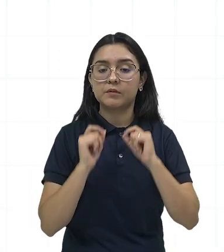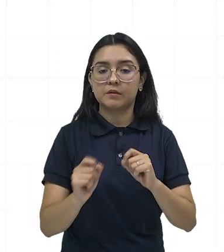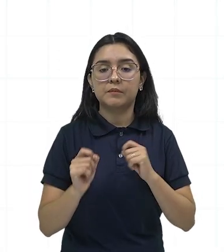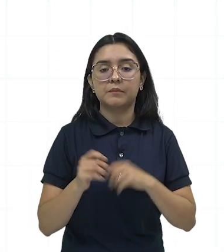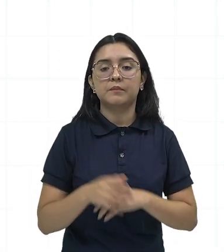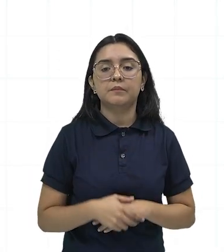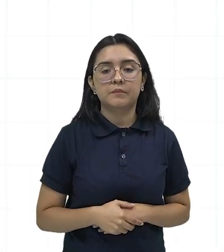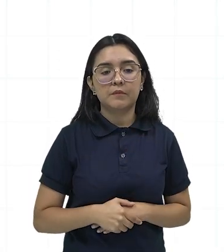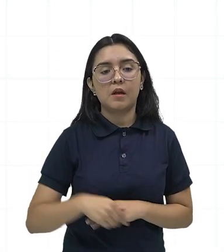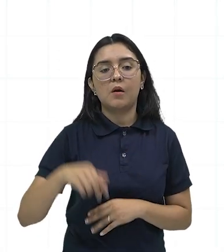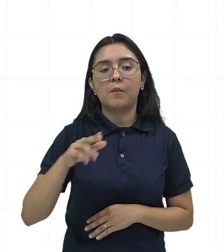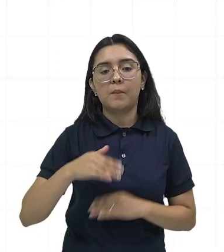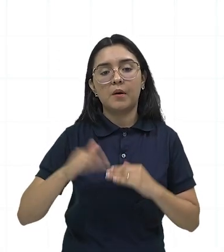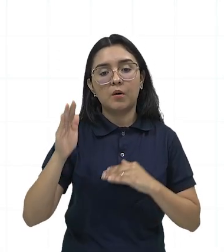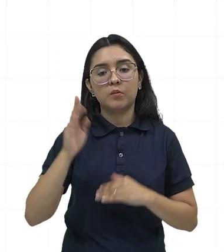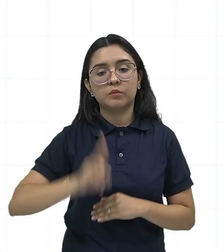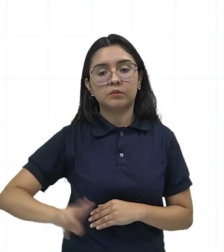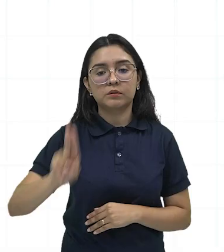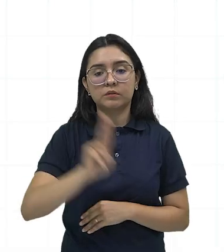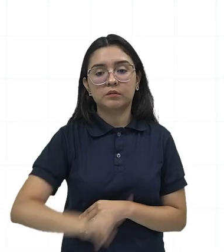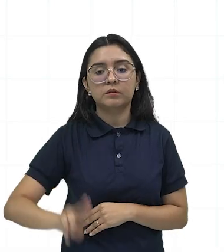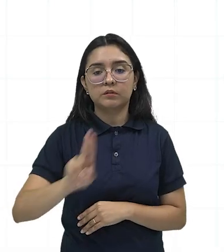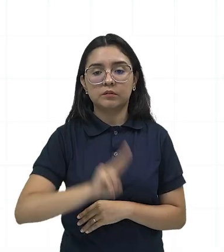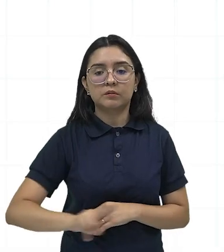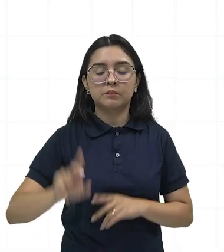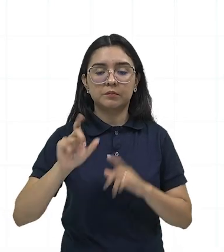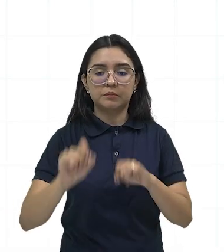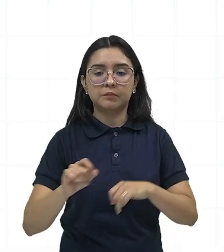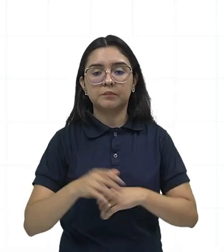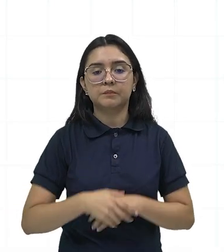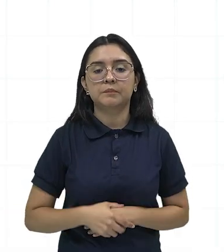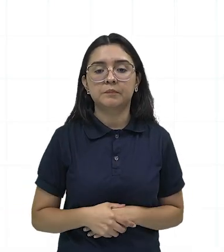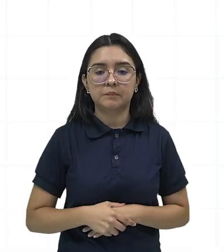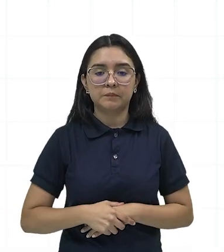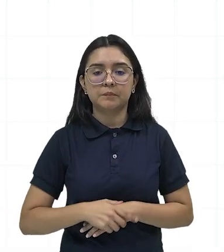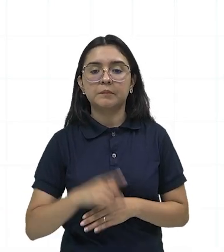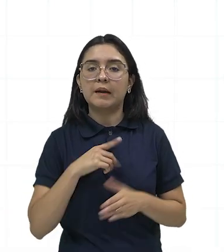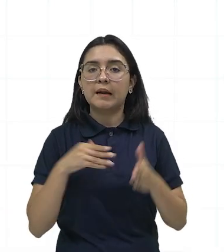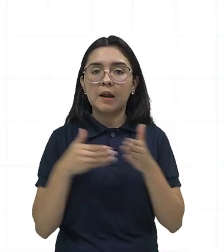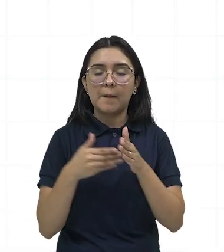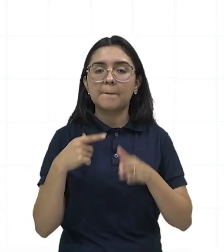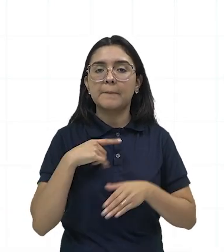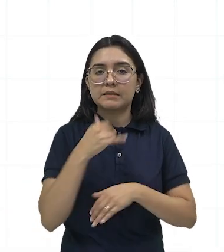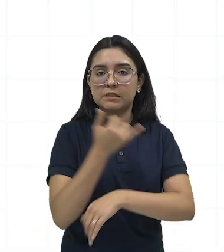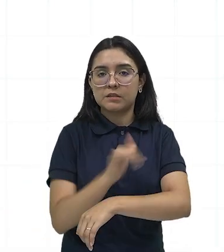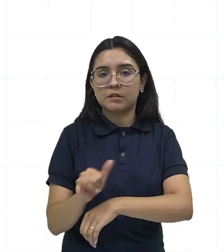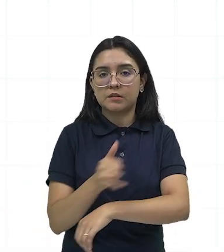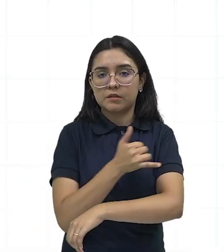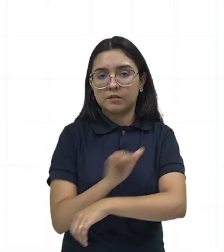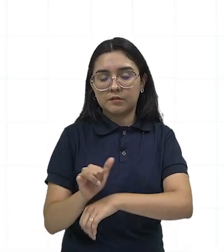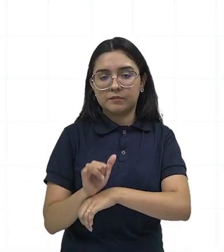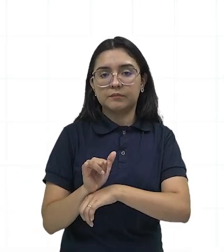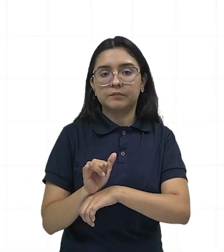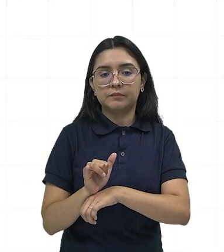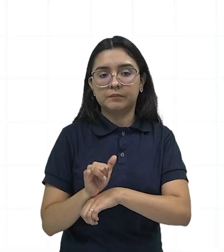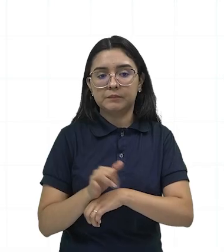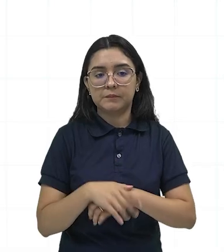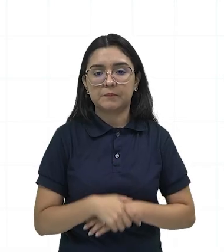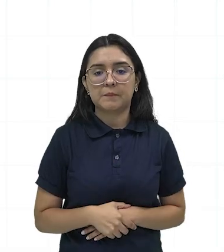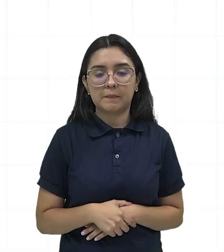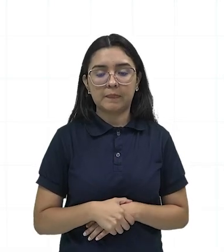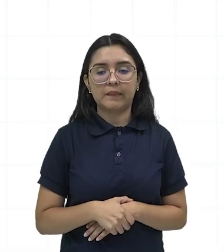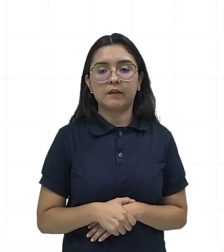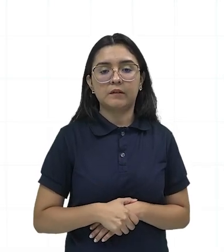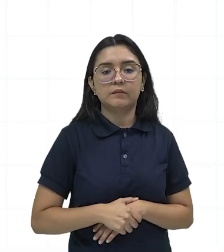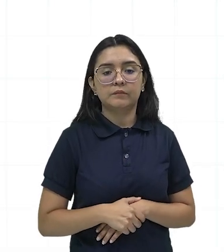são largamente utilizados para barrar a sua passagem, né? Então, eles vão isolar a corrente